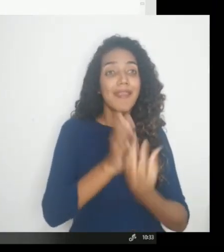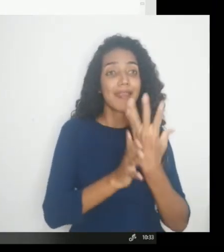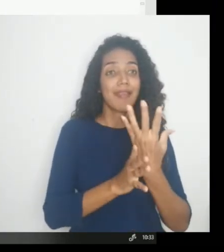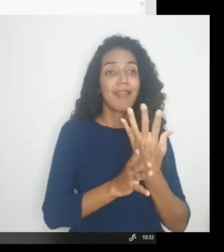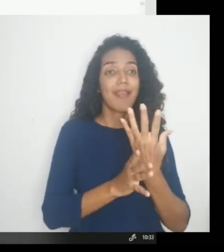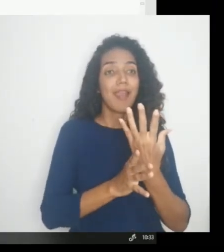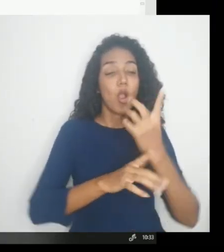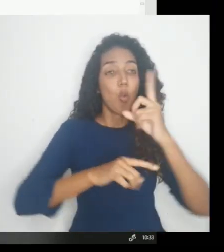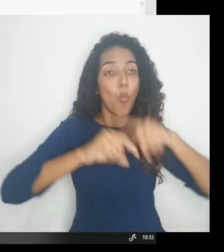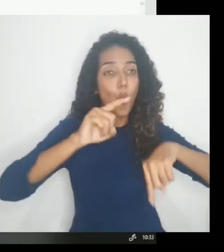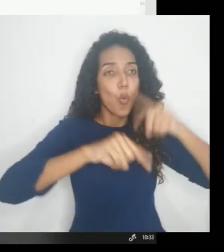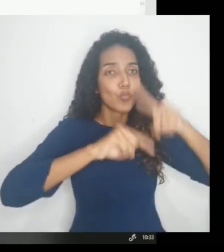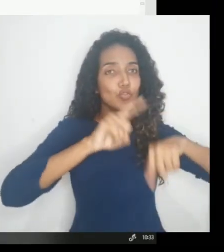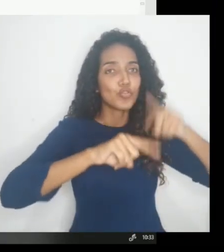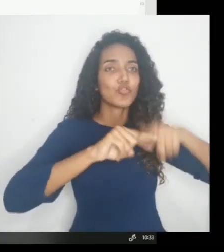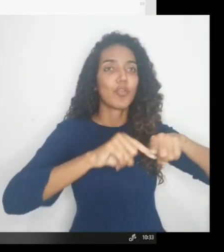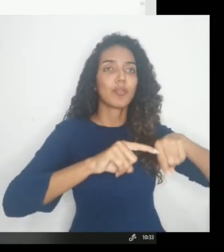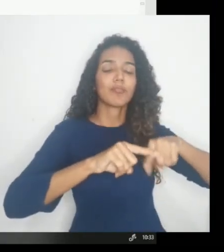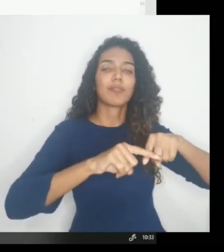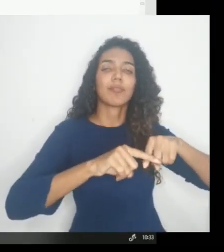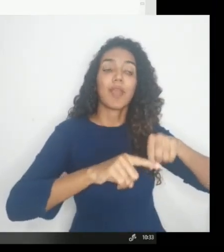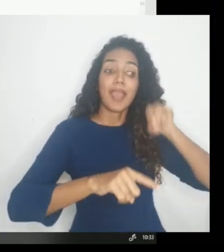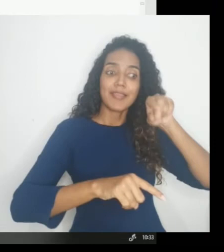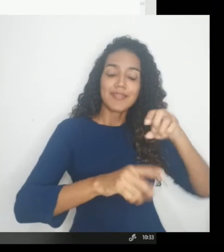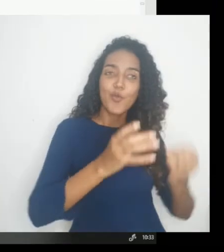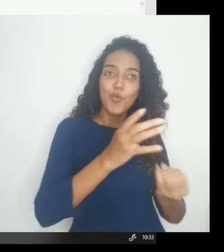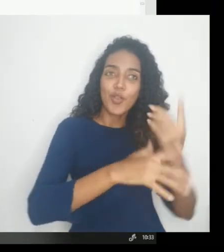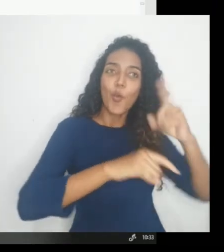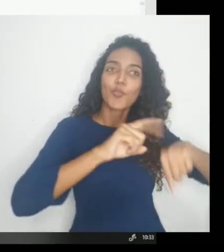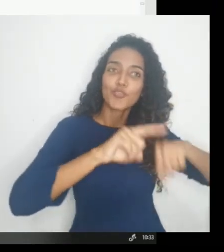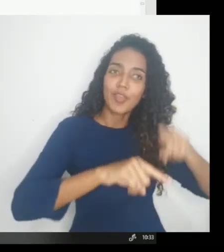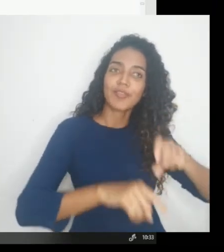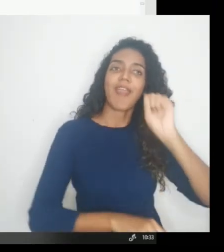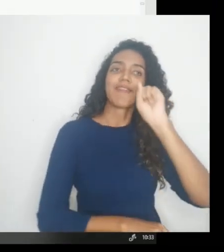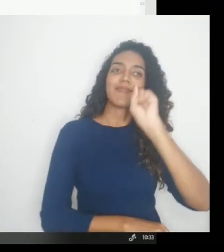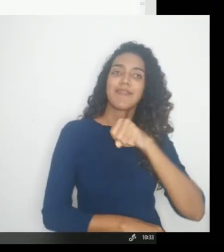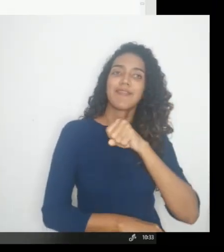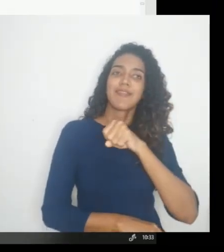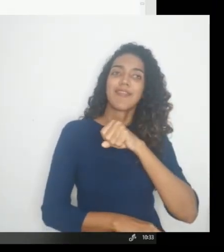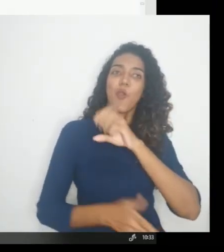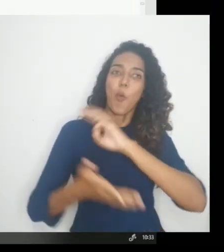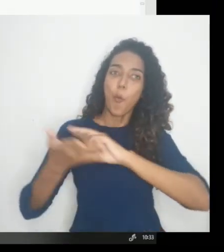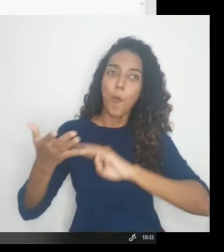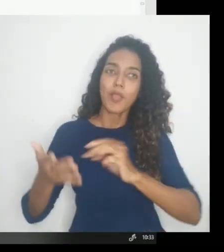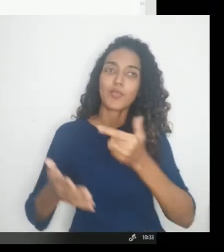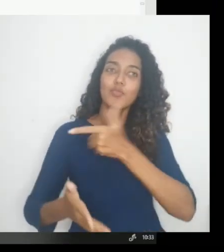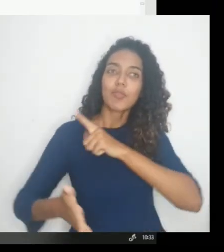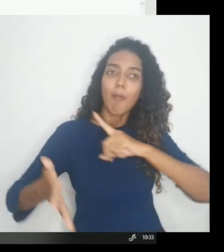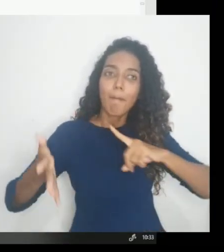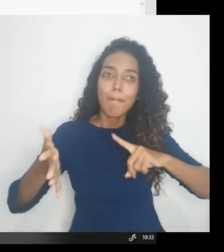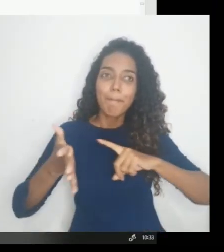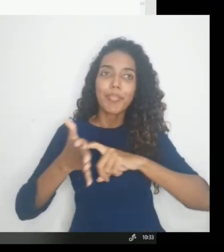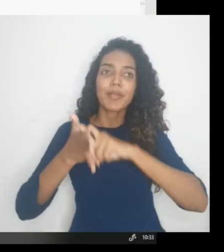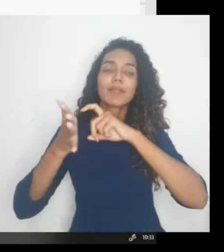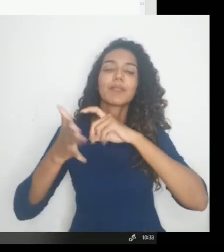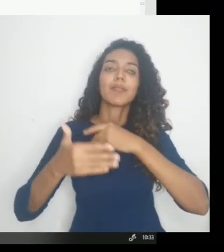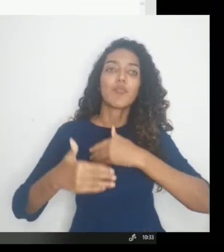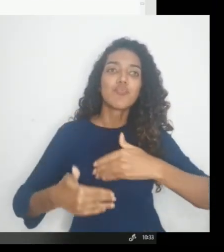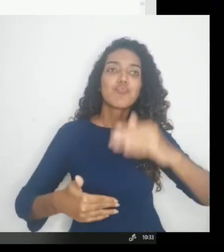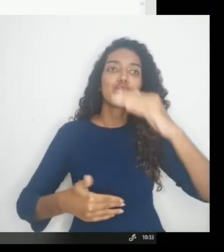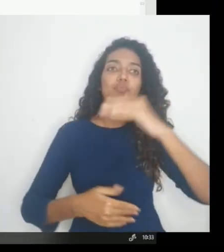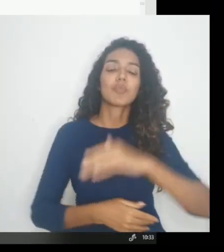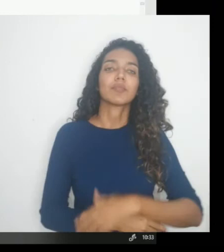vez criado, aí sim eu consigo executar os métodos. Uma vez criado, eu dou valores a esses meus